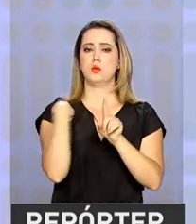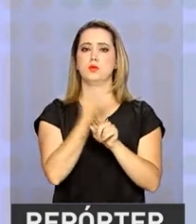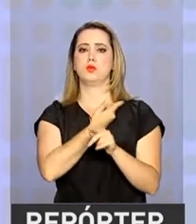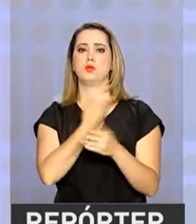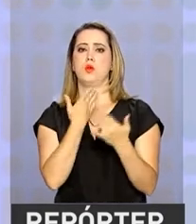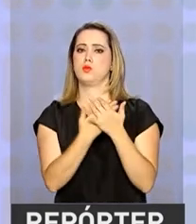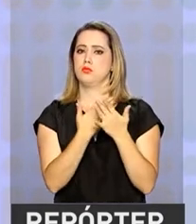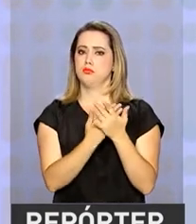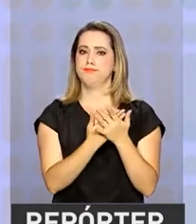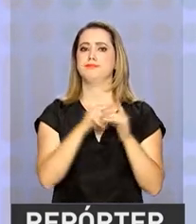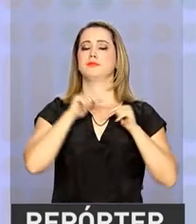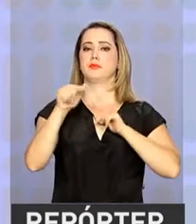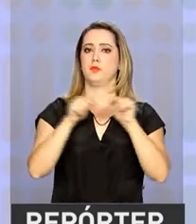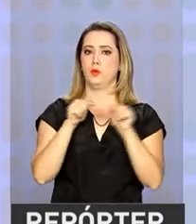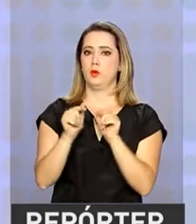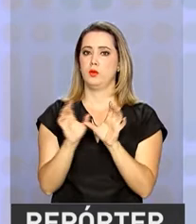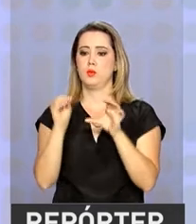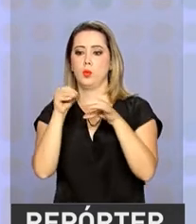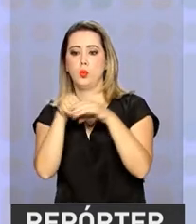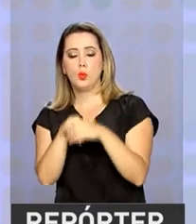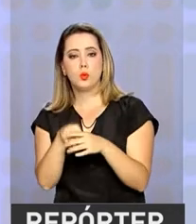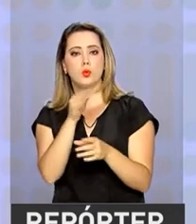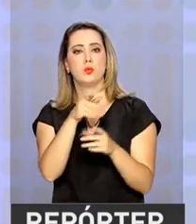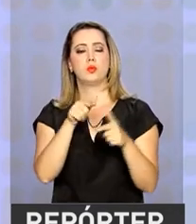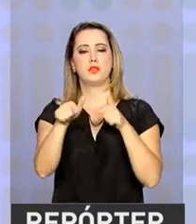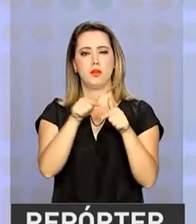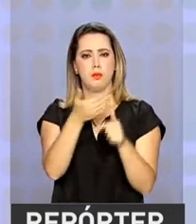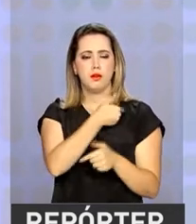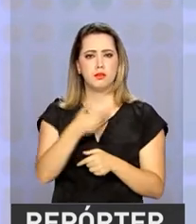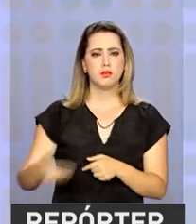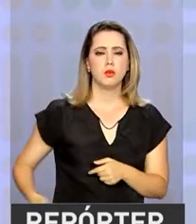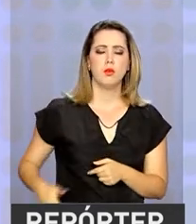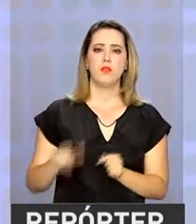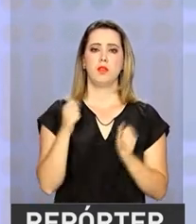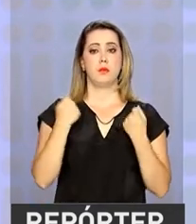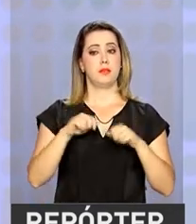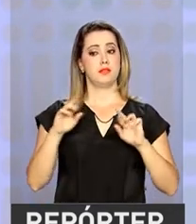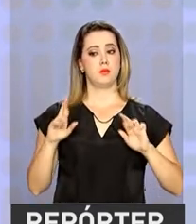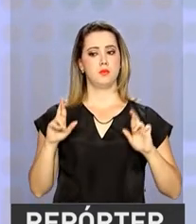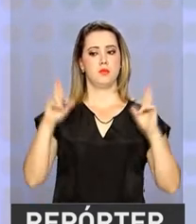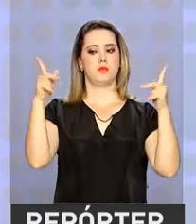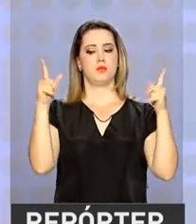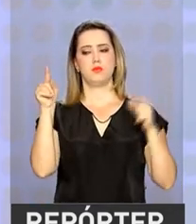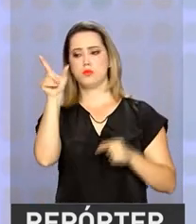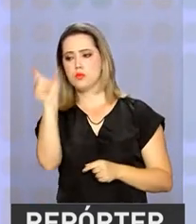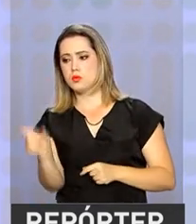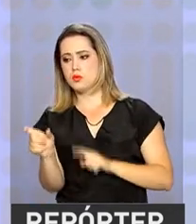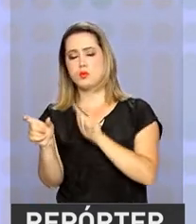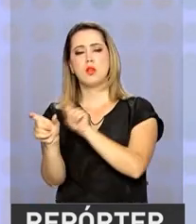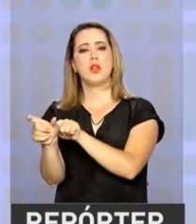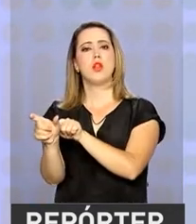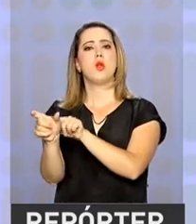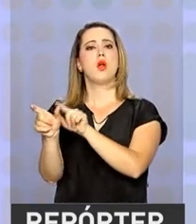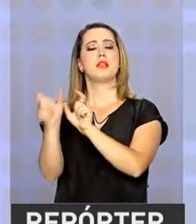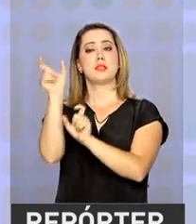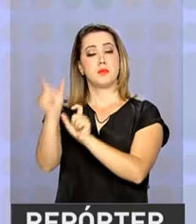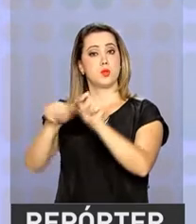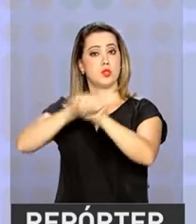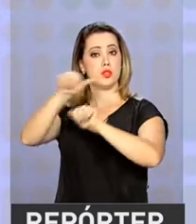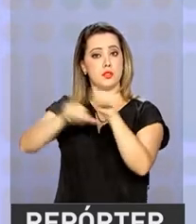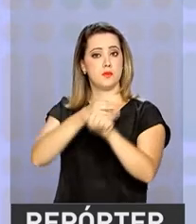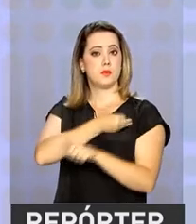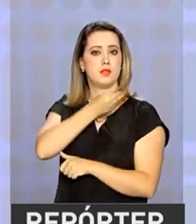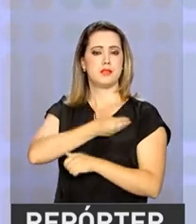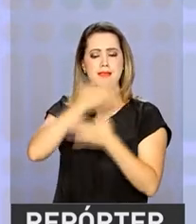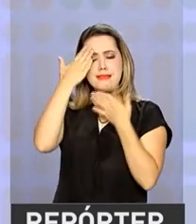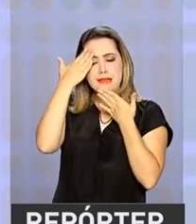estudantes, trabalhadores e servidores públicos. Temos que distinguir os agentes de transformação e